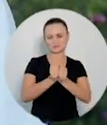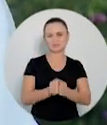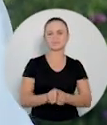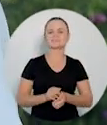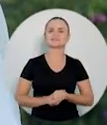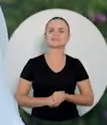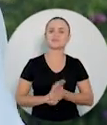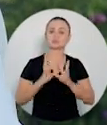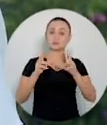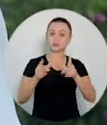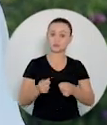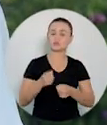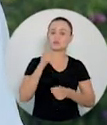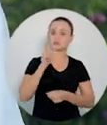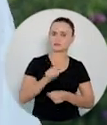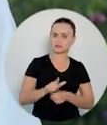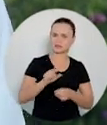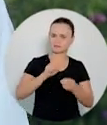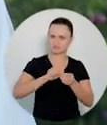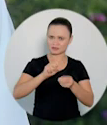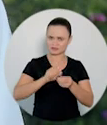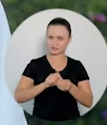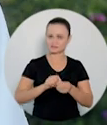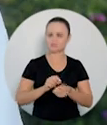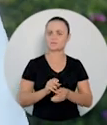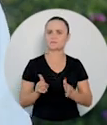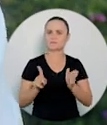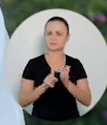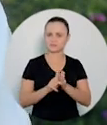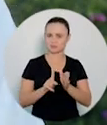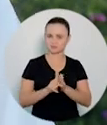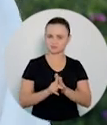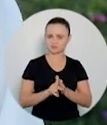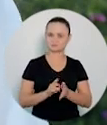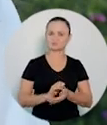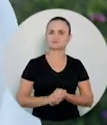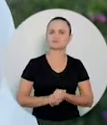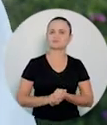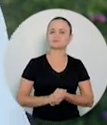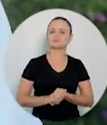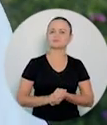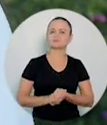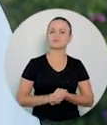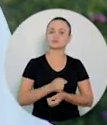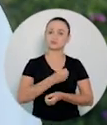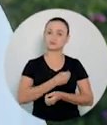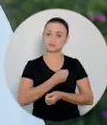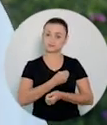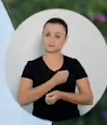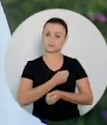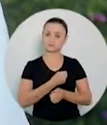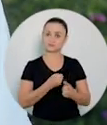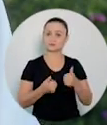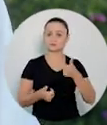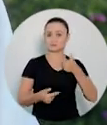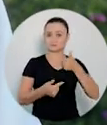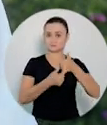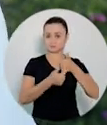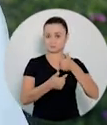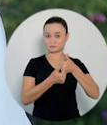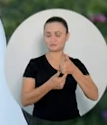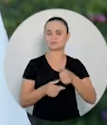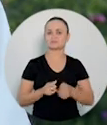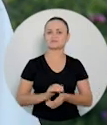conferir tudo que a Ordem dos Advogados do Brasil faz em tempo real pelas nossas redes sociais? Segue a gente. E você também